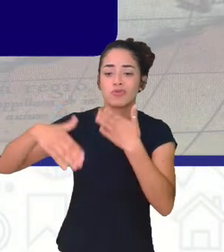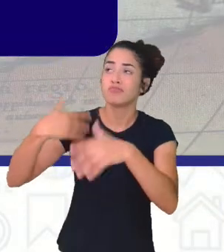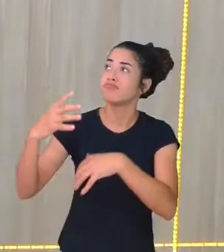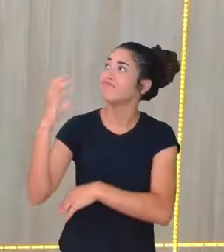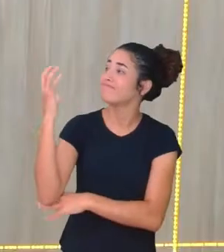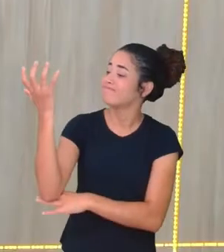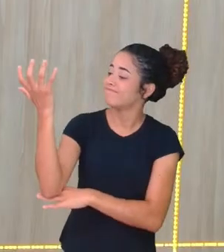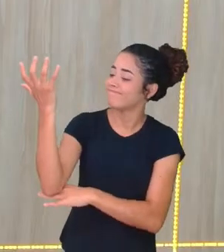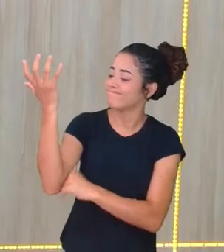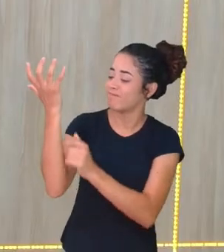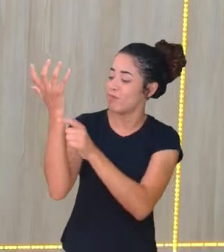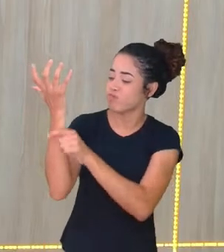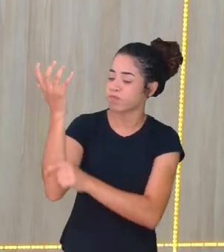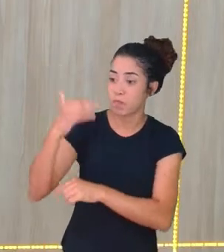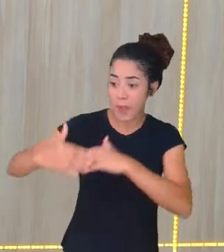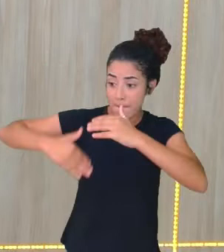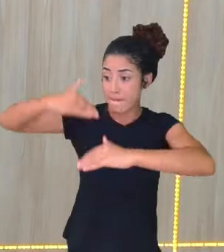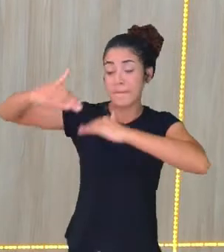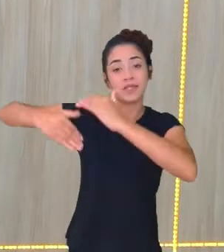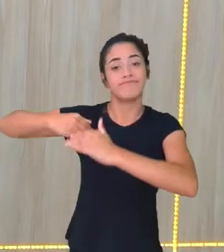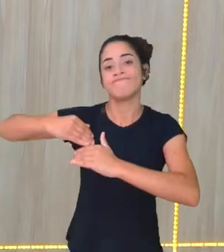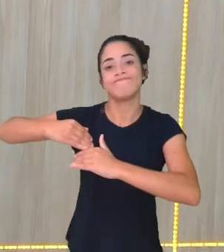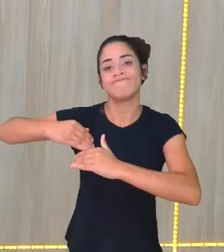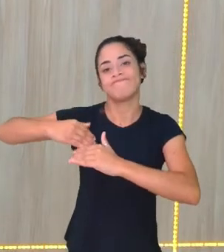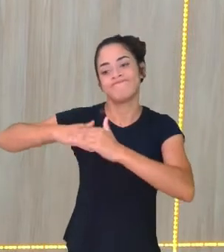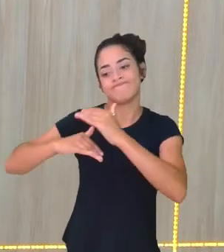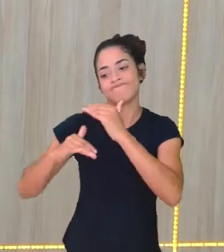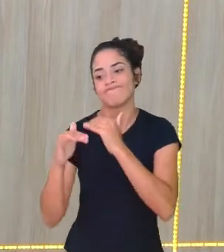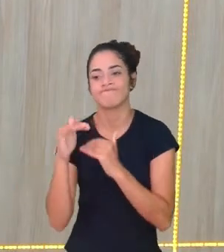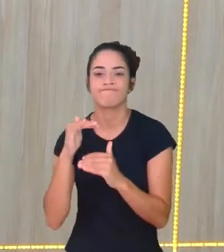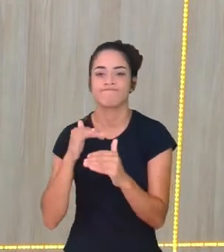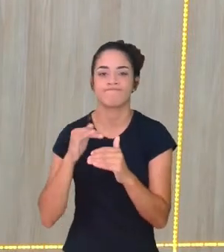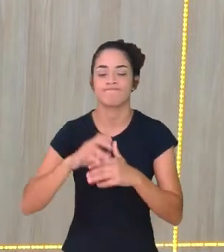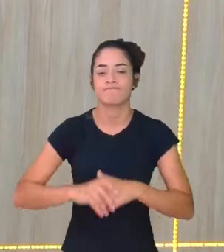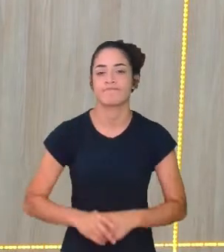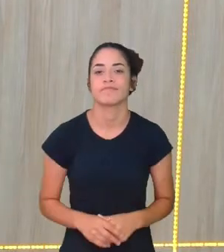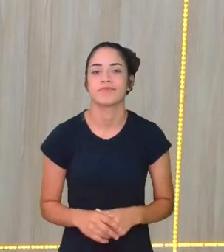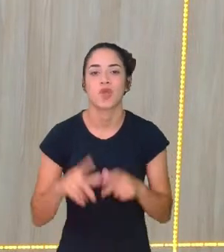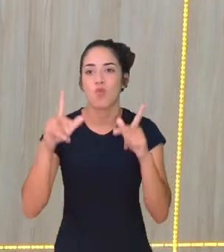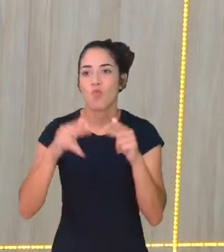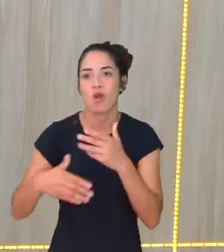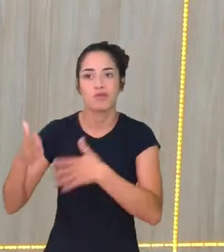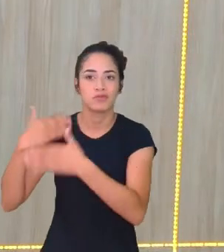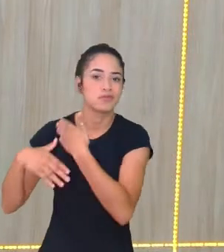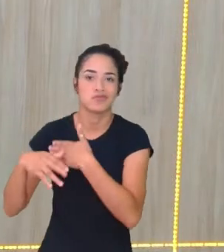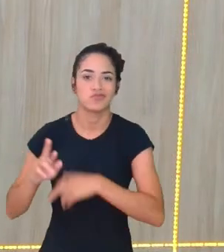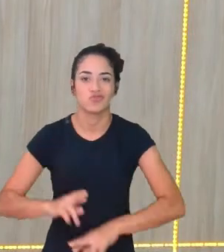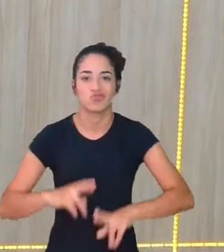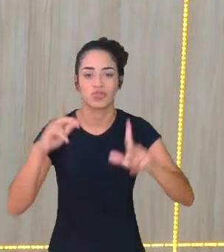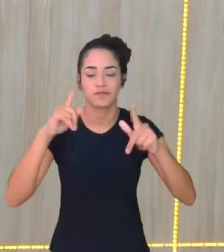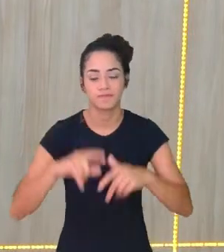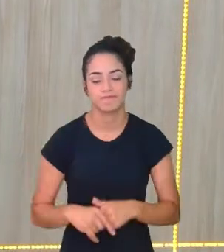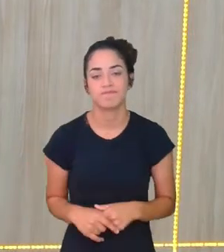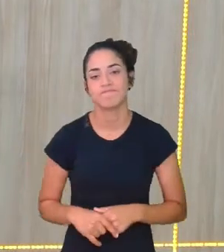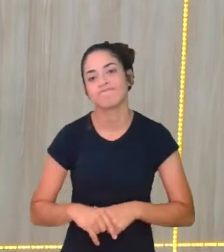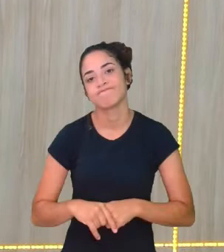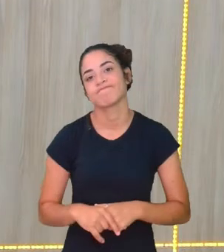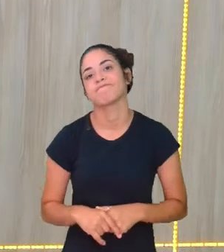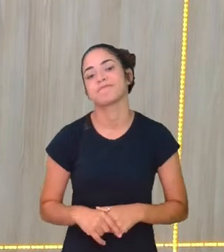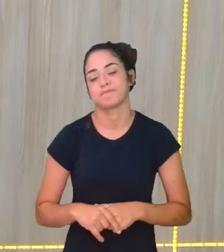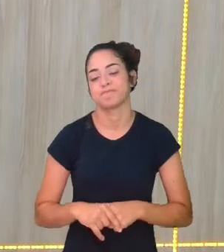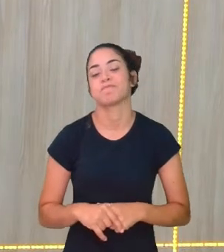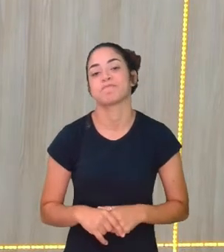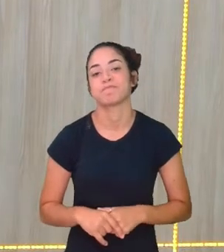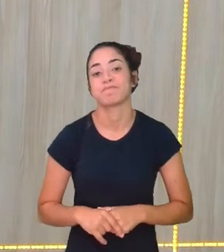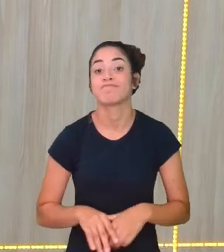não se desenvolveram tanto na atualidade agora como eram de forma eram no